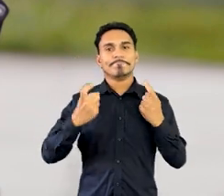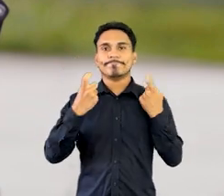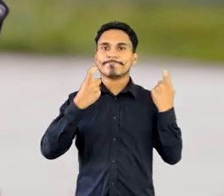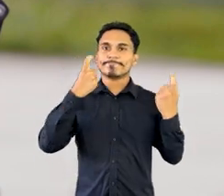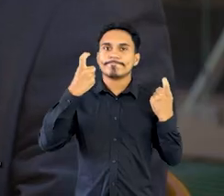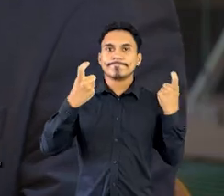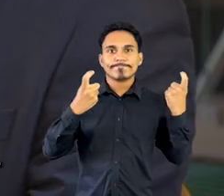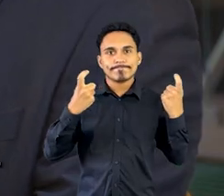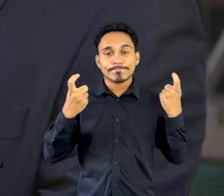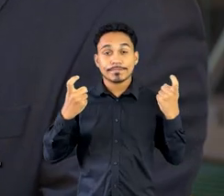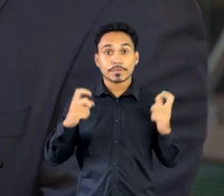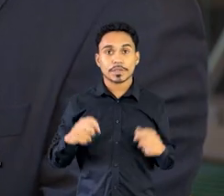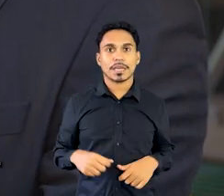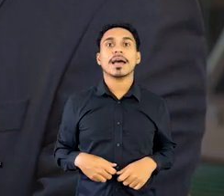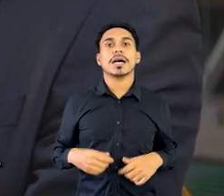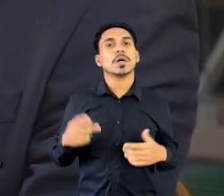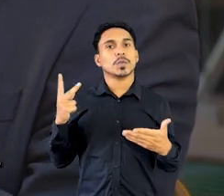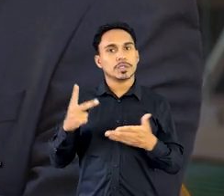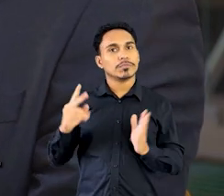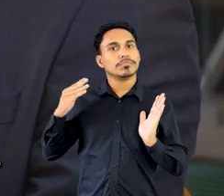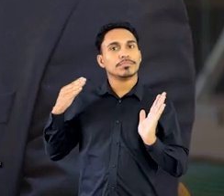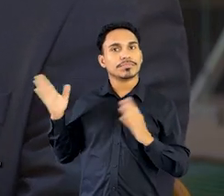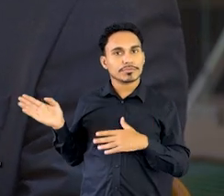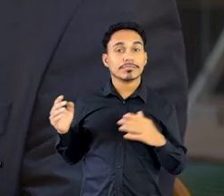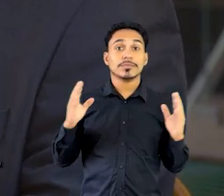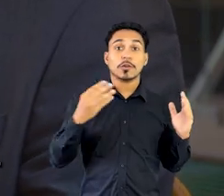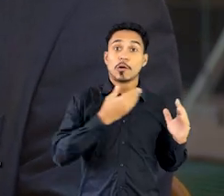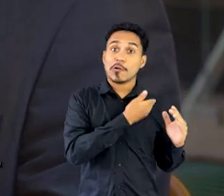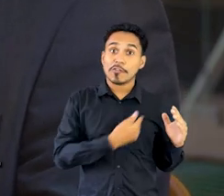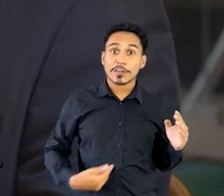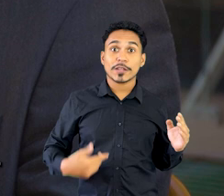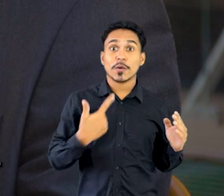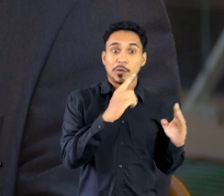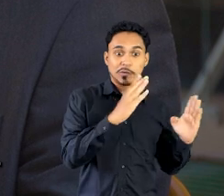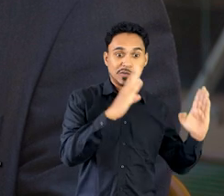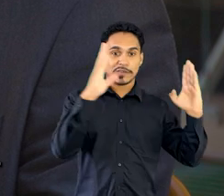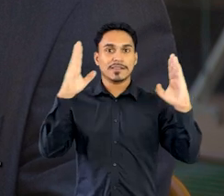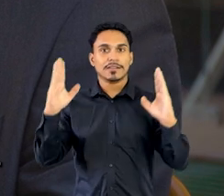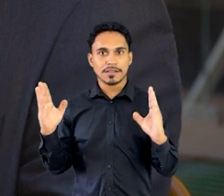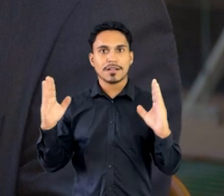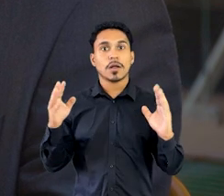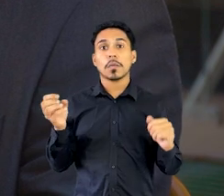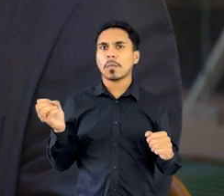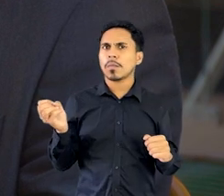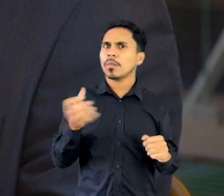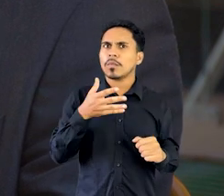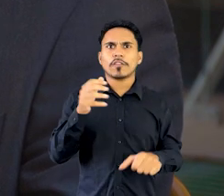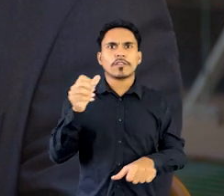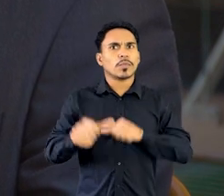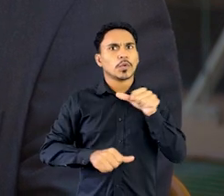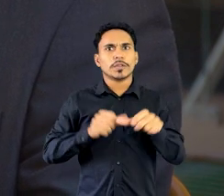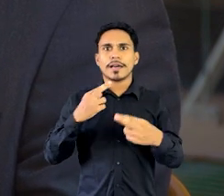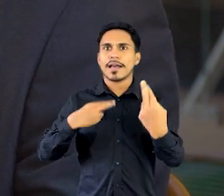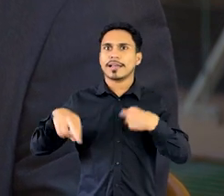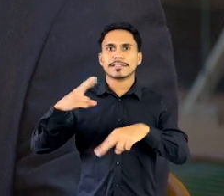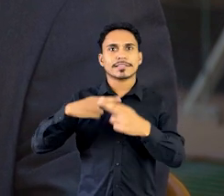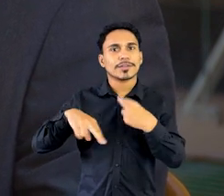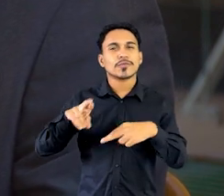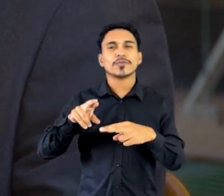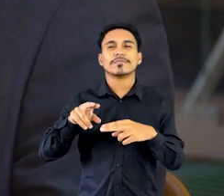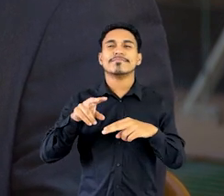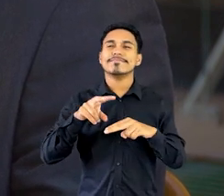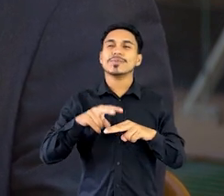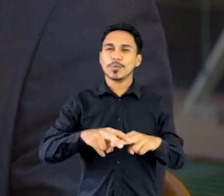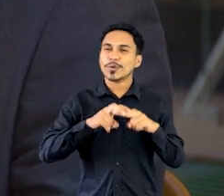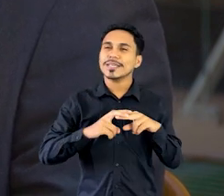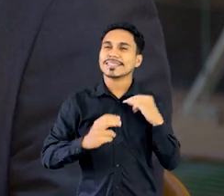uhum troca-se o governo a relação cognitiva com a realidade muda e aqui vem o ponto que a Fernanda falou